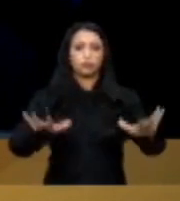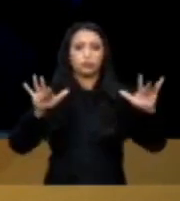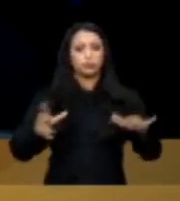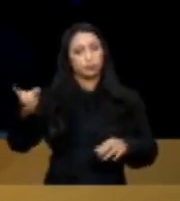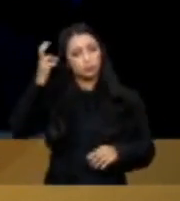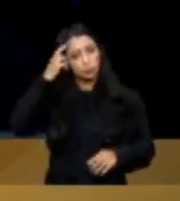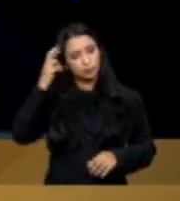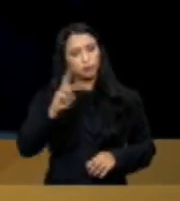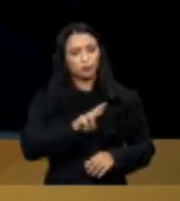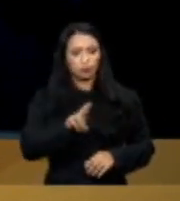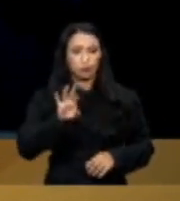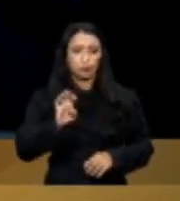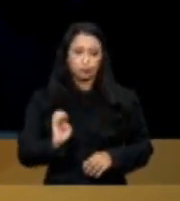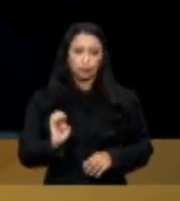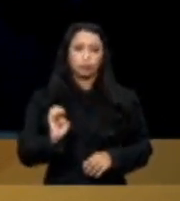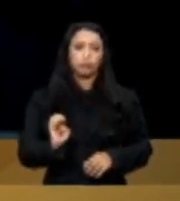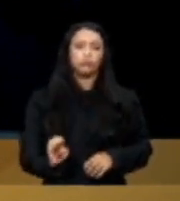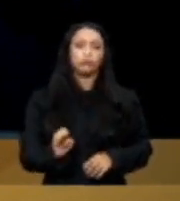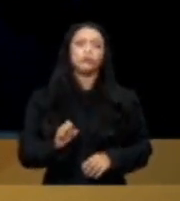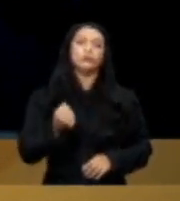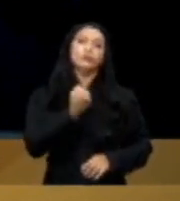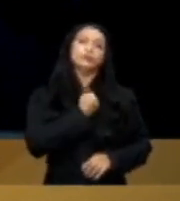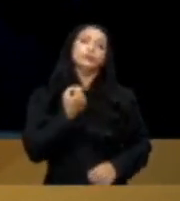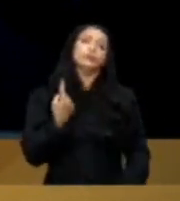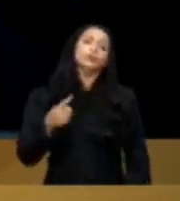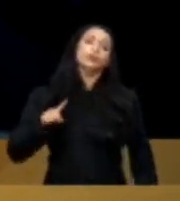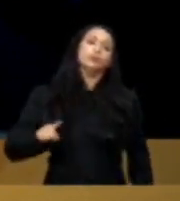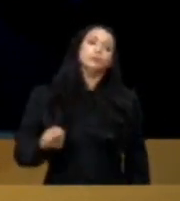segundo recurso, o extraordinário, de número